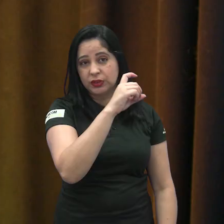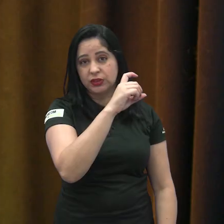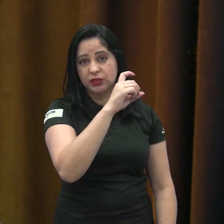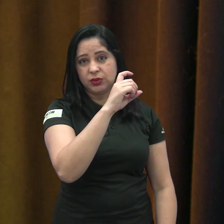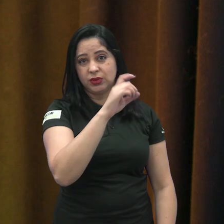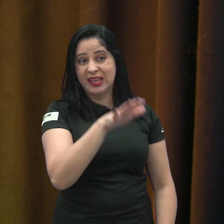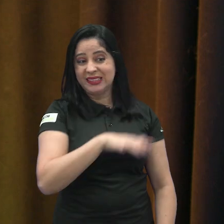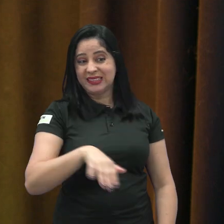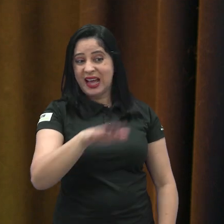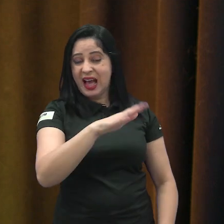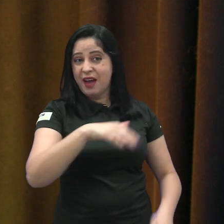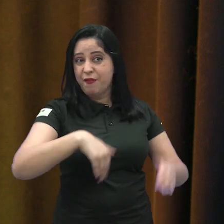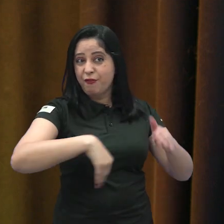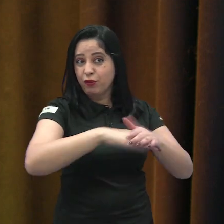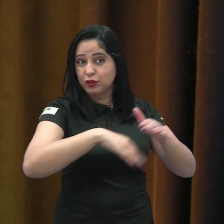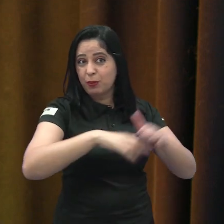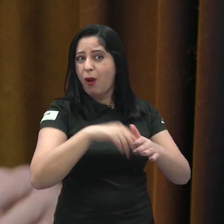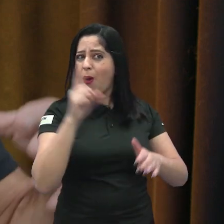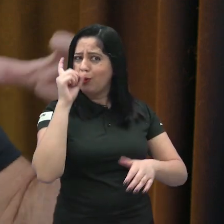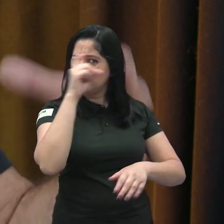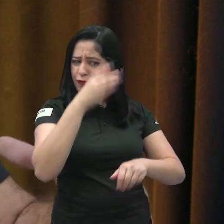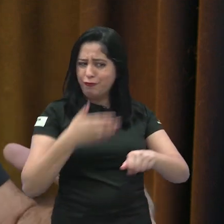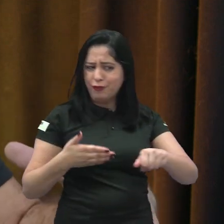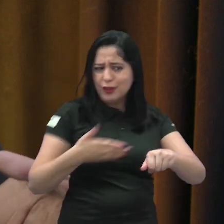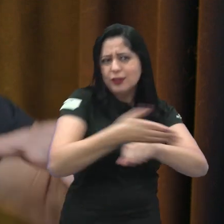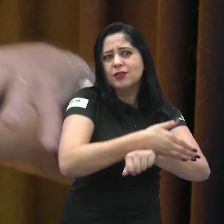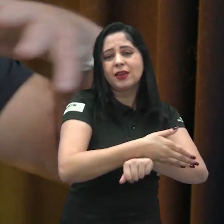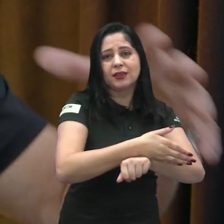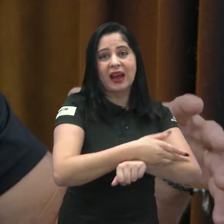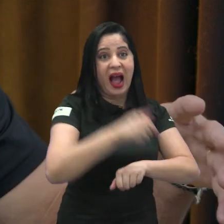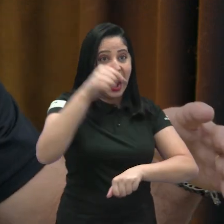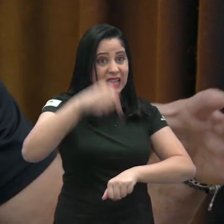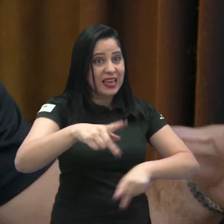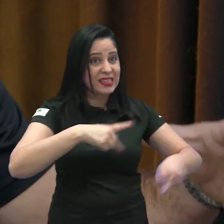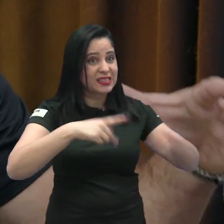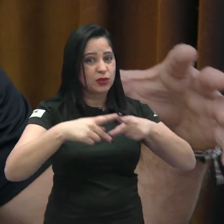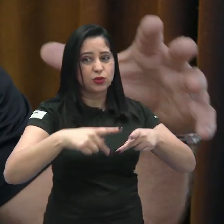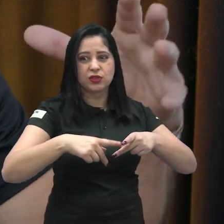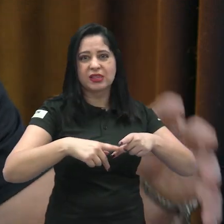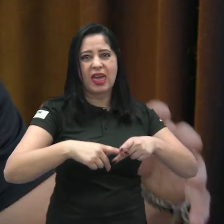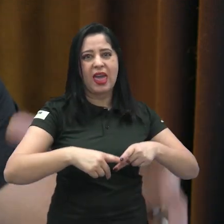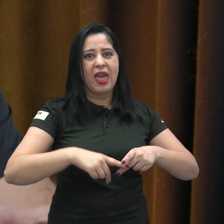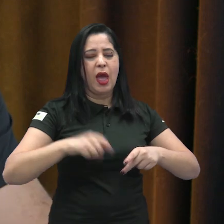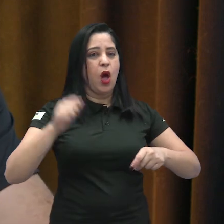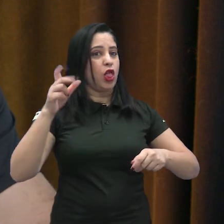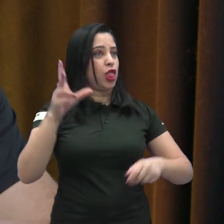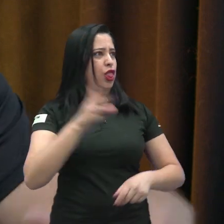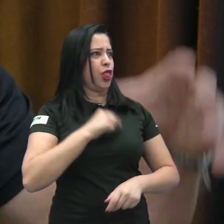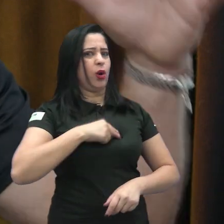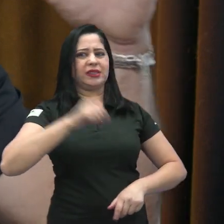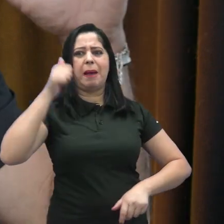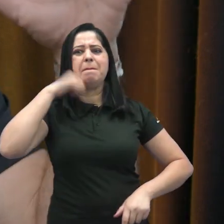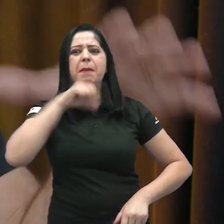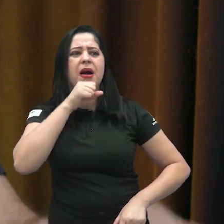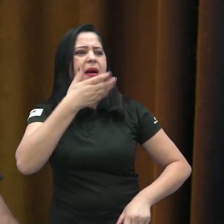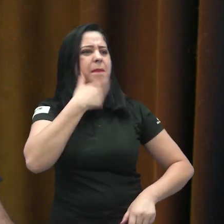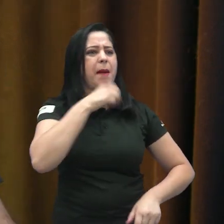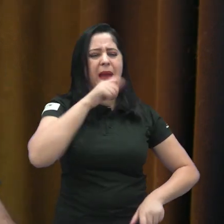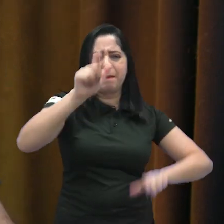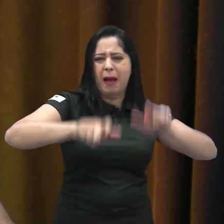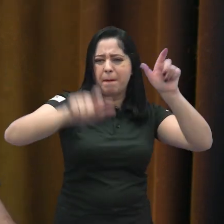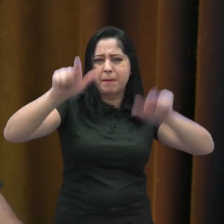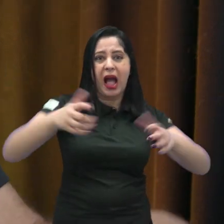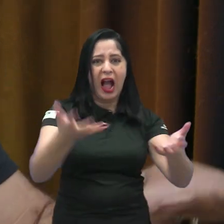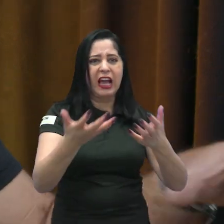modalidade. E no futebol, então, aqui em São José tem milhares de pais Sim. querendo que os filhos sejam atletas. Aí as escolinhas estão